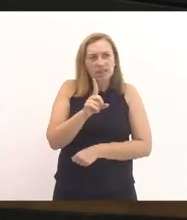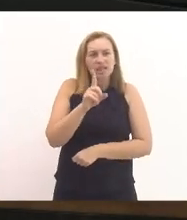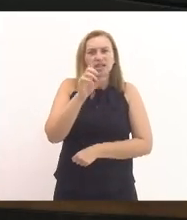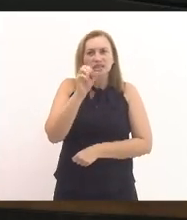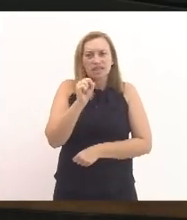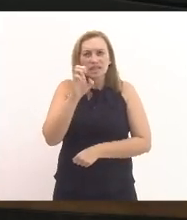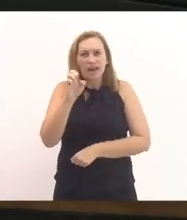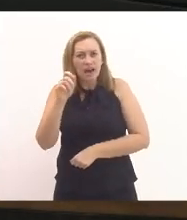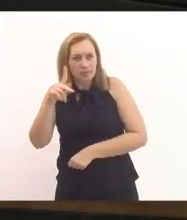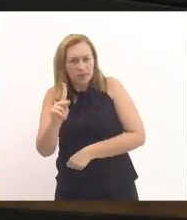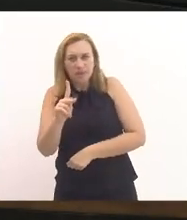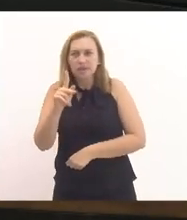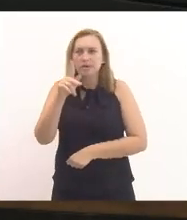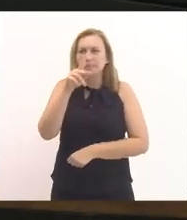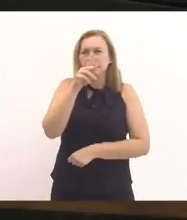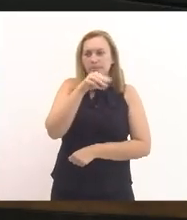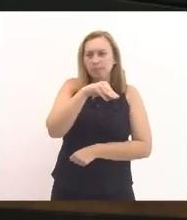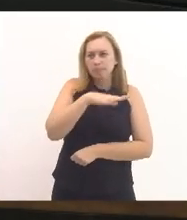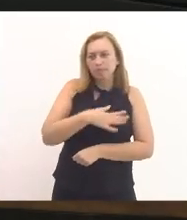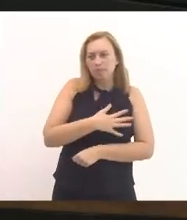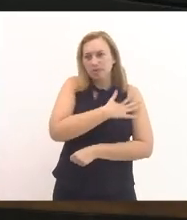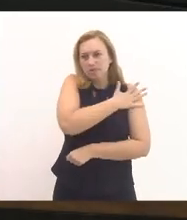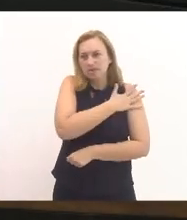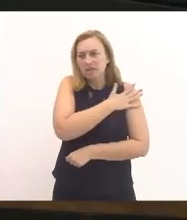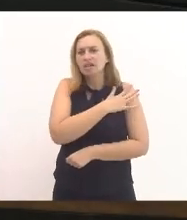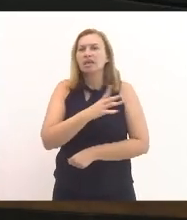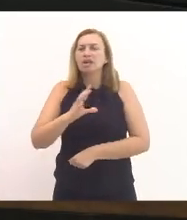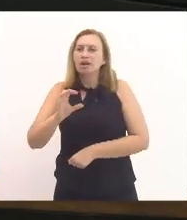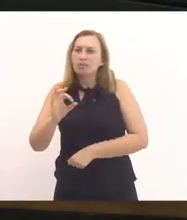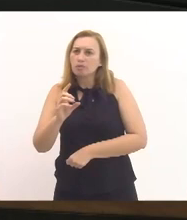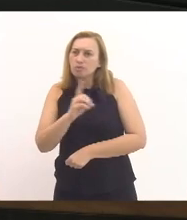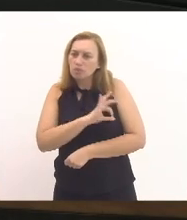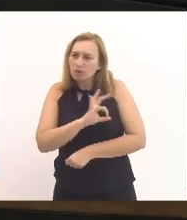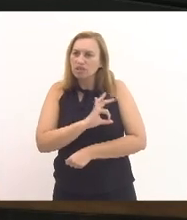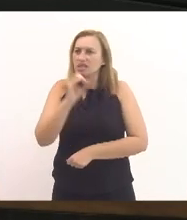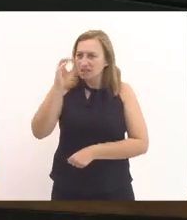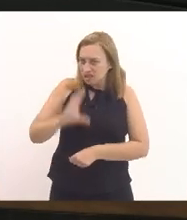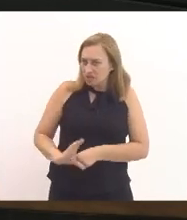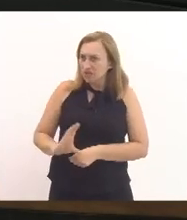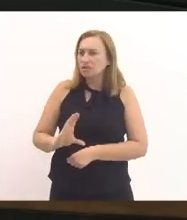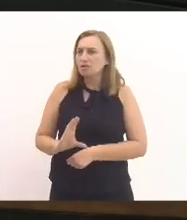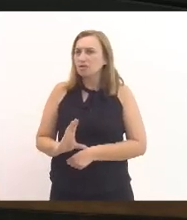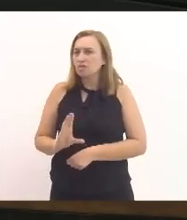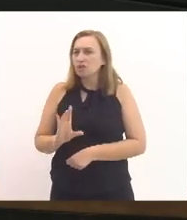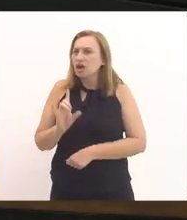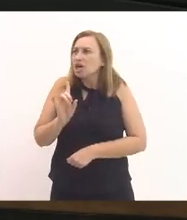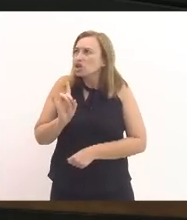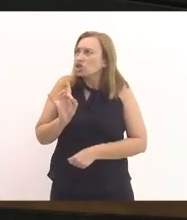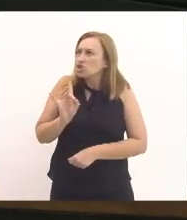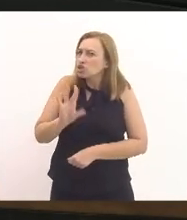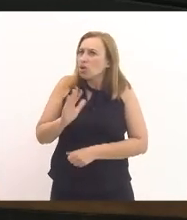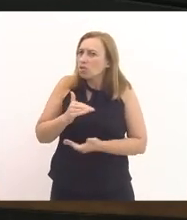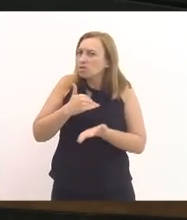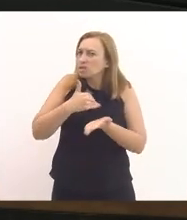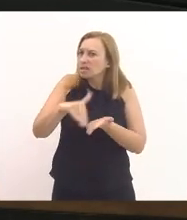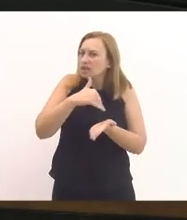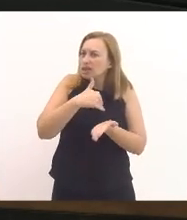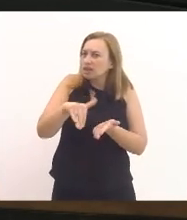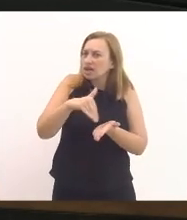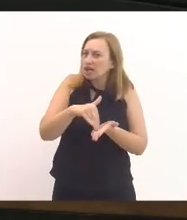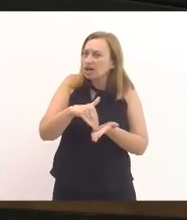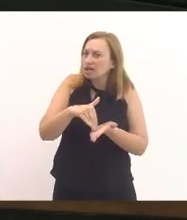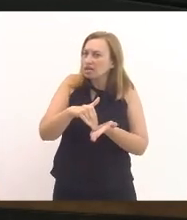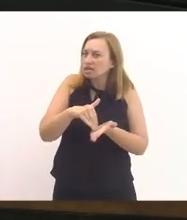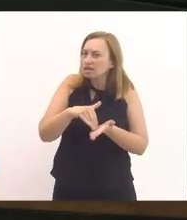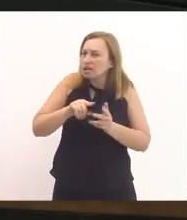pôs eap PM e EA Polícia Civil Isso é só o secretário